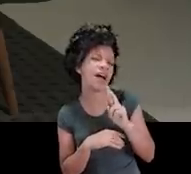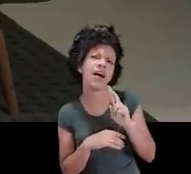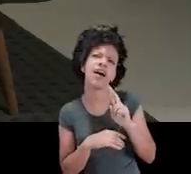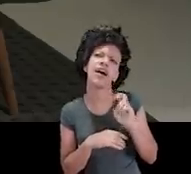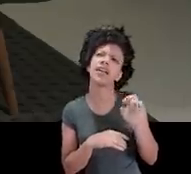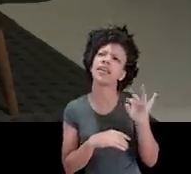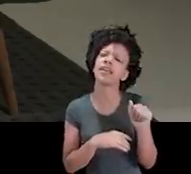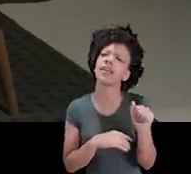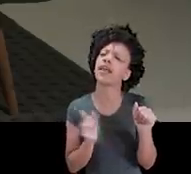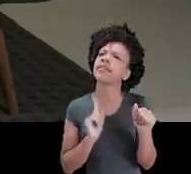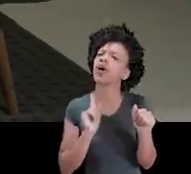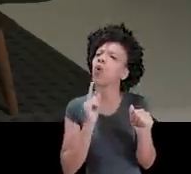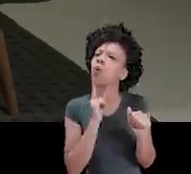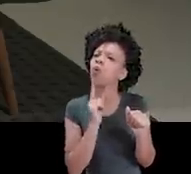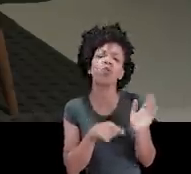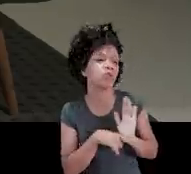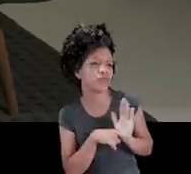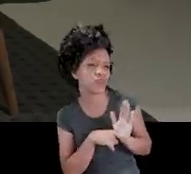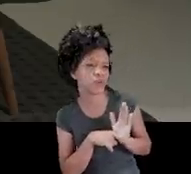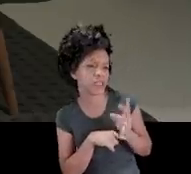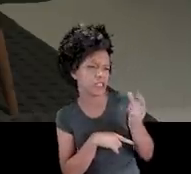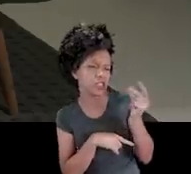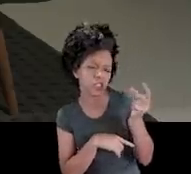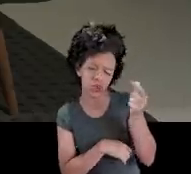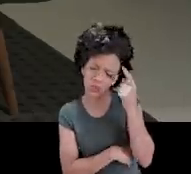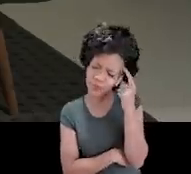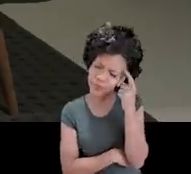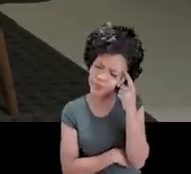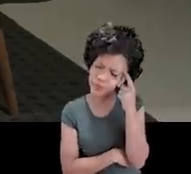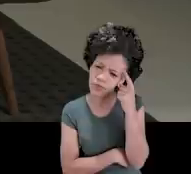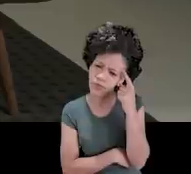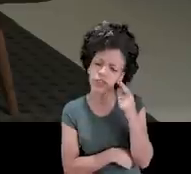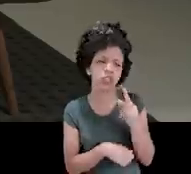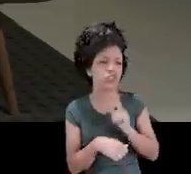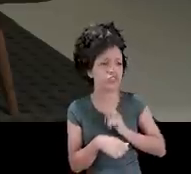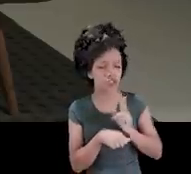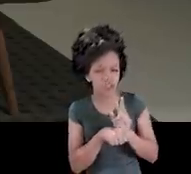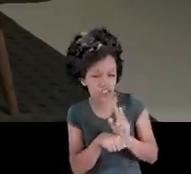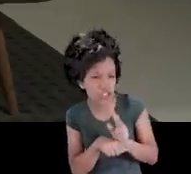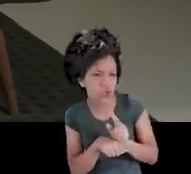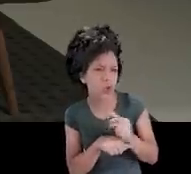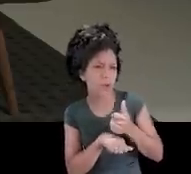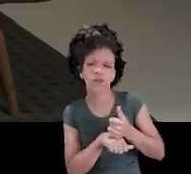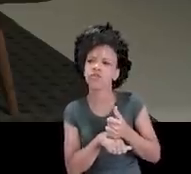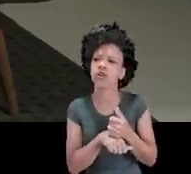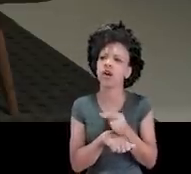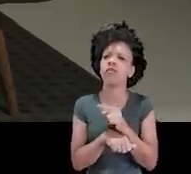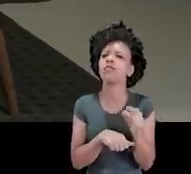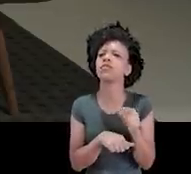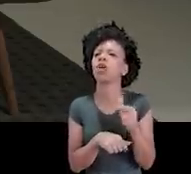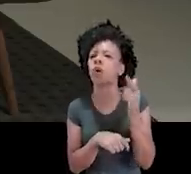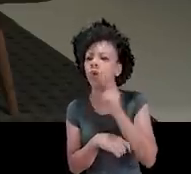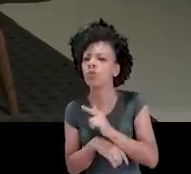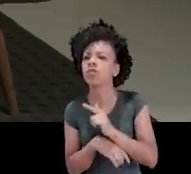É aquele, o do filme antigo, de um filme que tinha um investigador... É, profissional, vocês vão, da produção vai conseguir